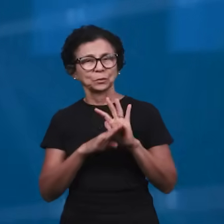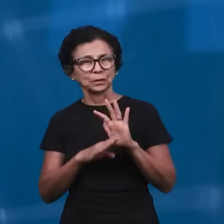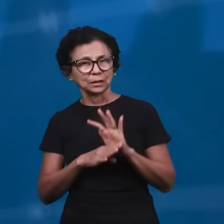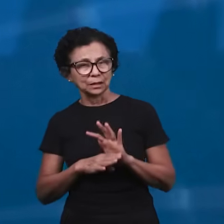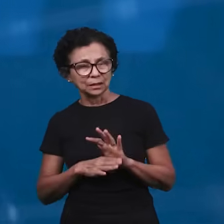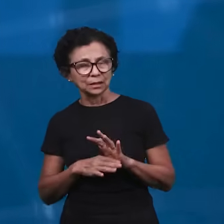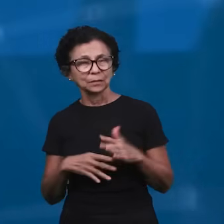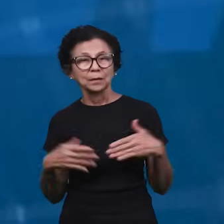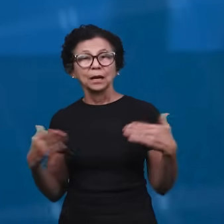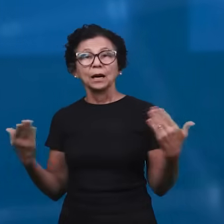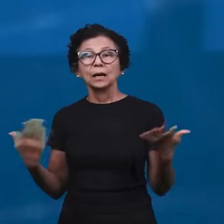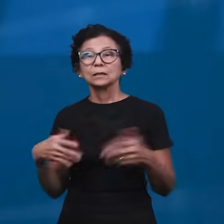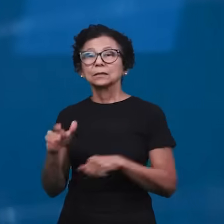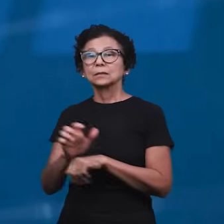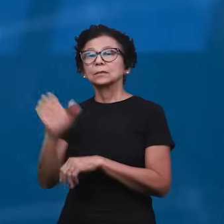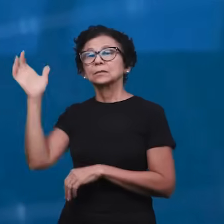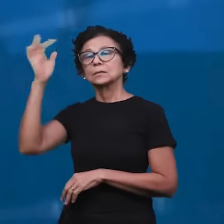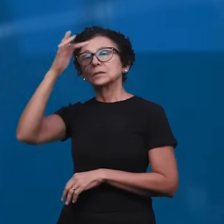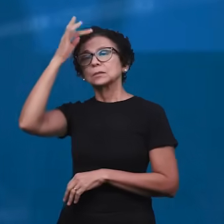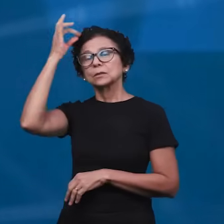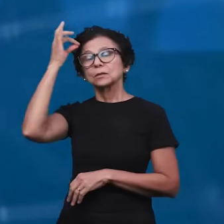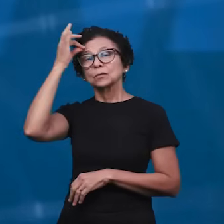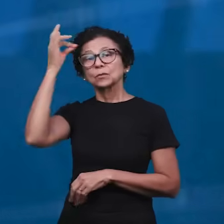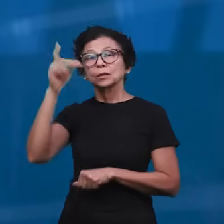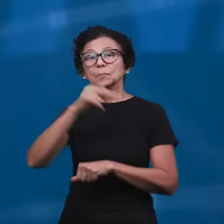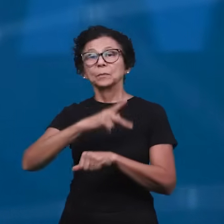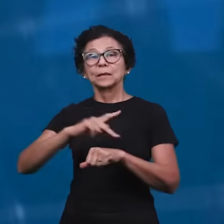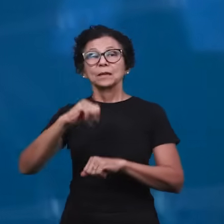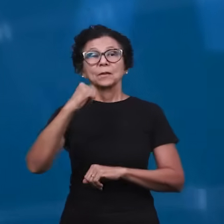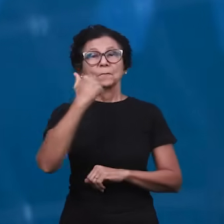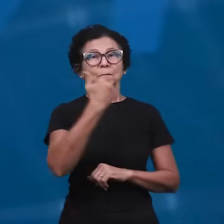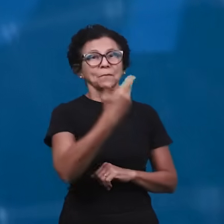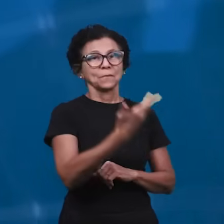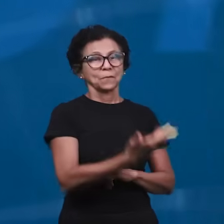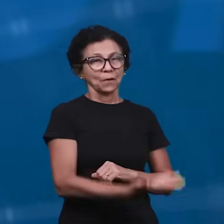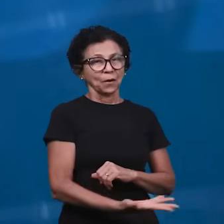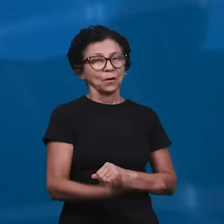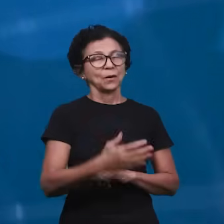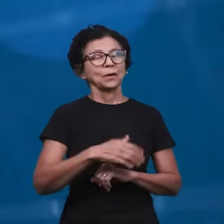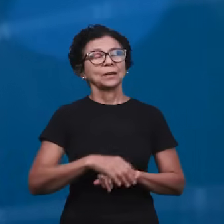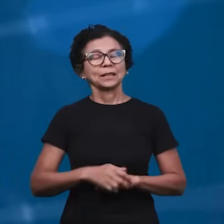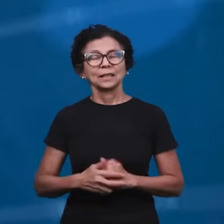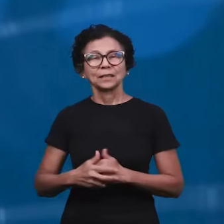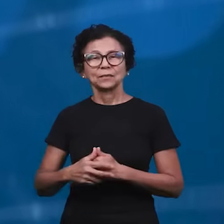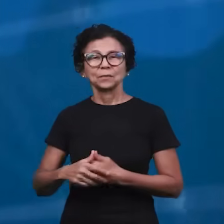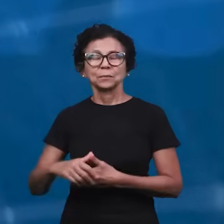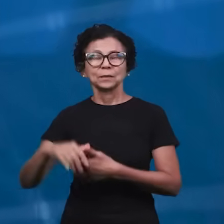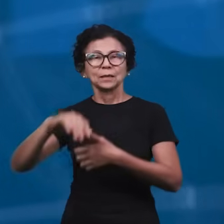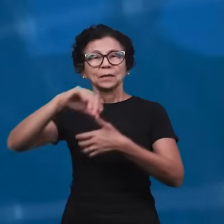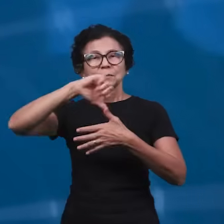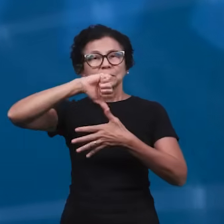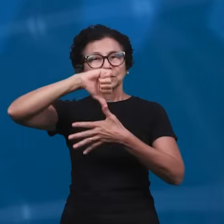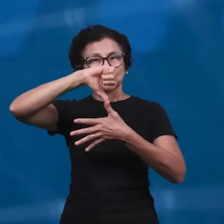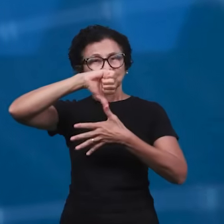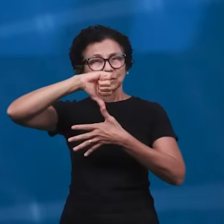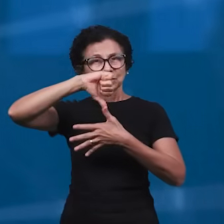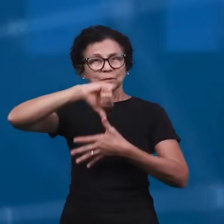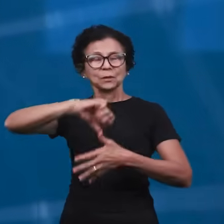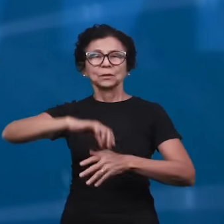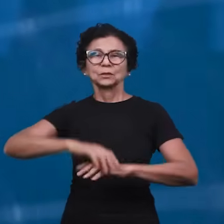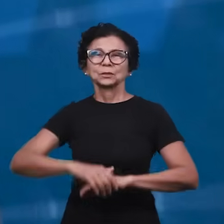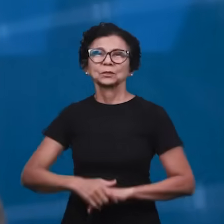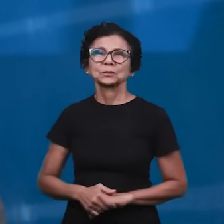sempre muito bem informado. Saindo do Espírito Santo, vamos agora para o exterior e diretamente para a América do Norte. É isso mesmo, o